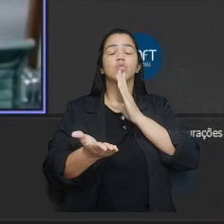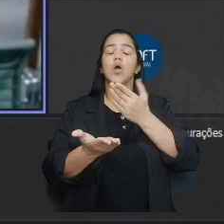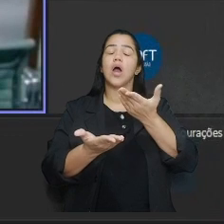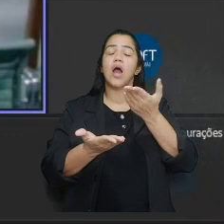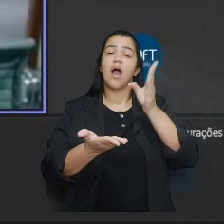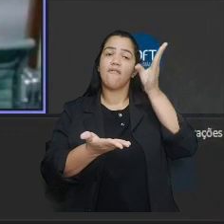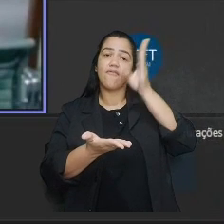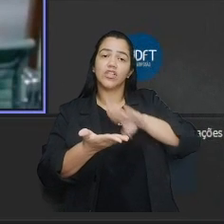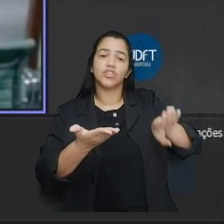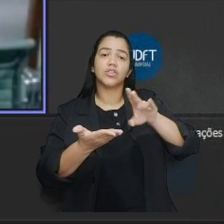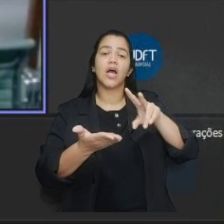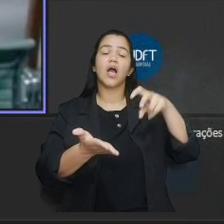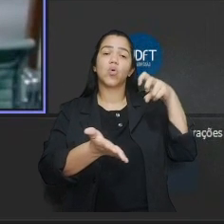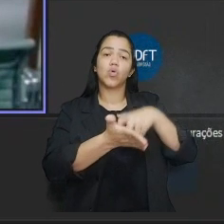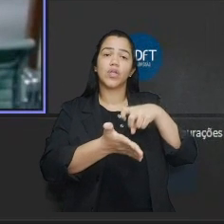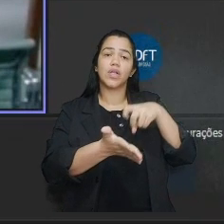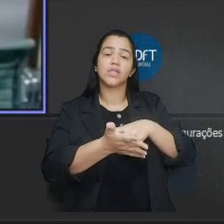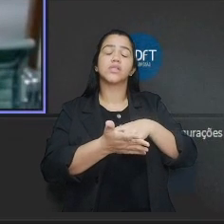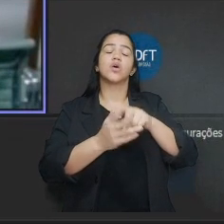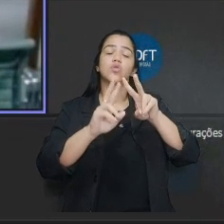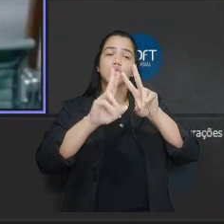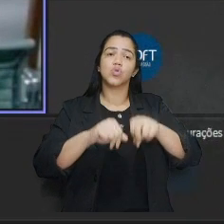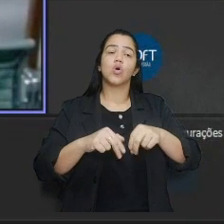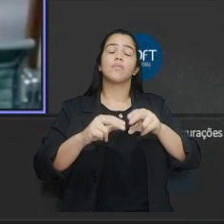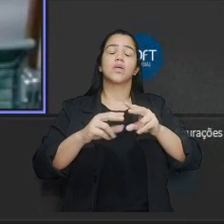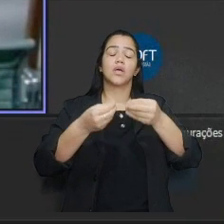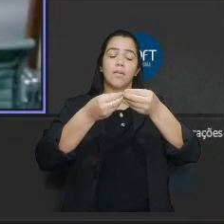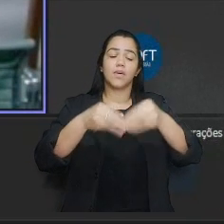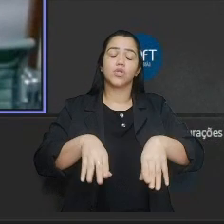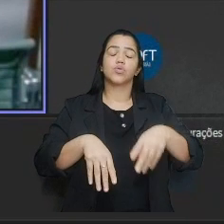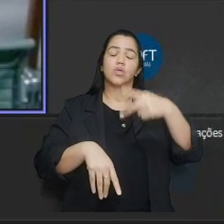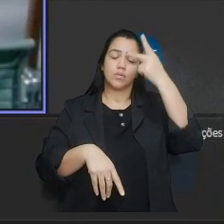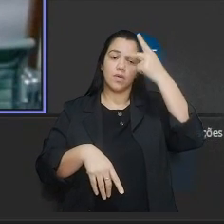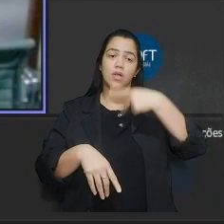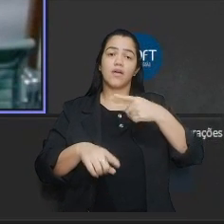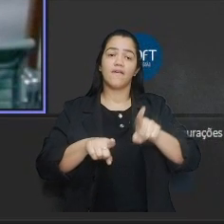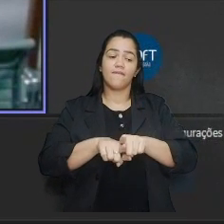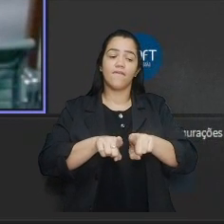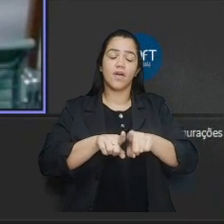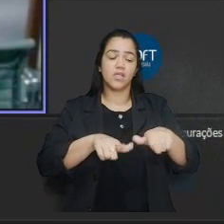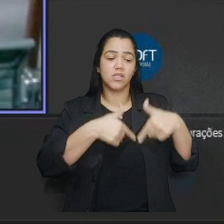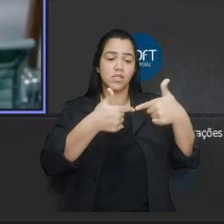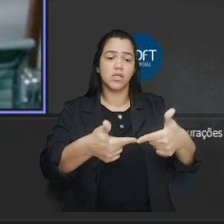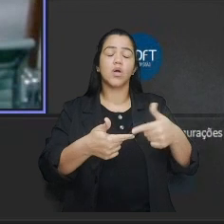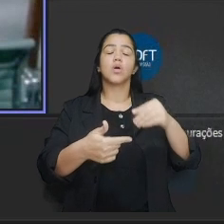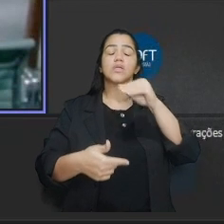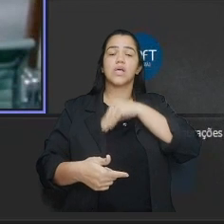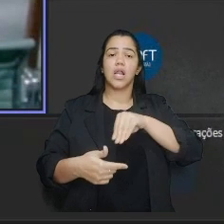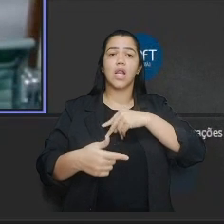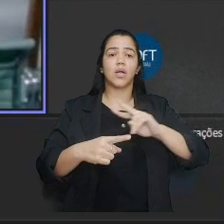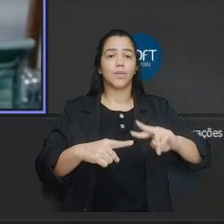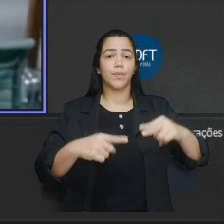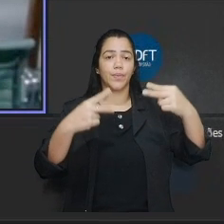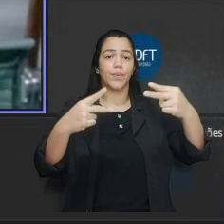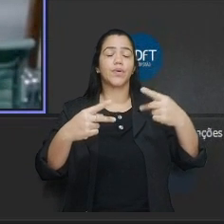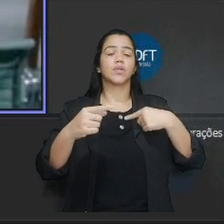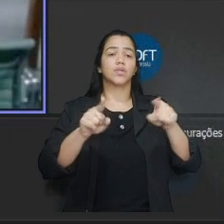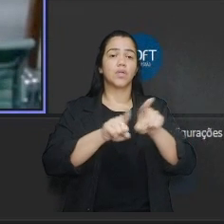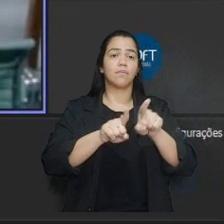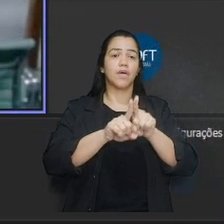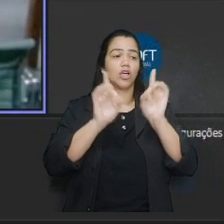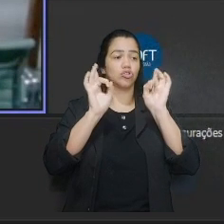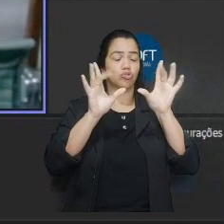embargado conhecido e provido para afastar a condenação a título de danos morais e determinar o prosseguimento da execução. Encargos